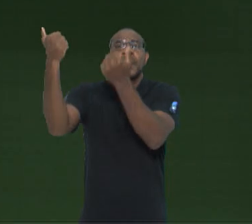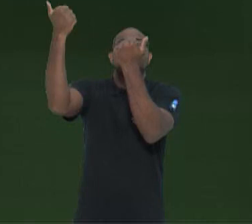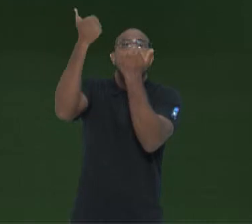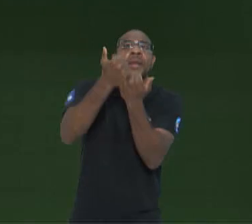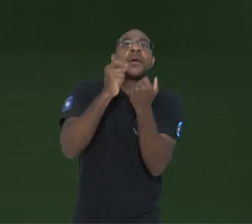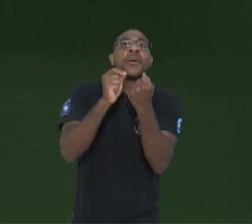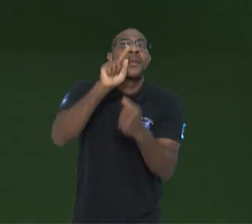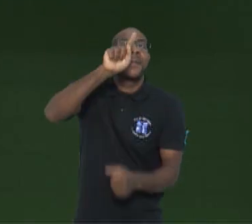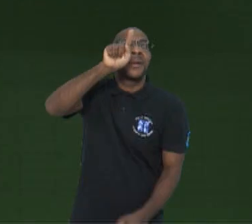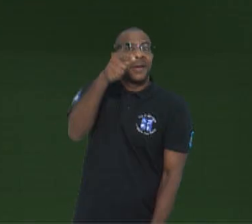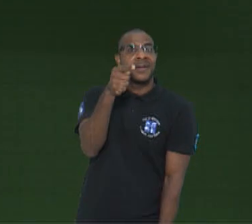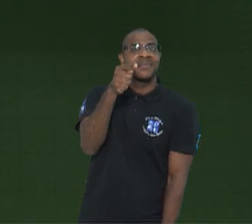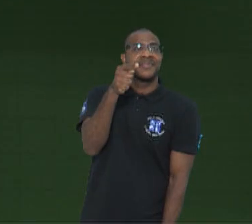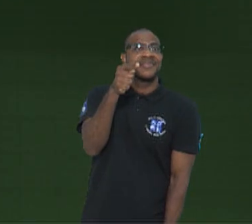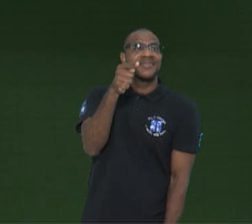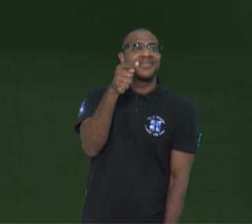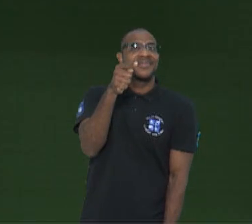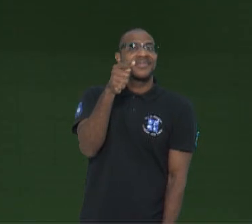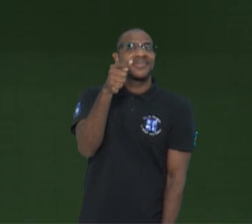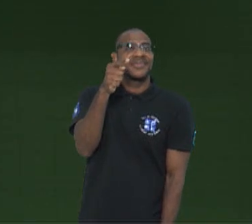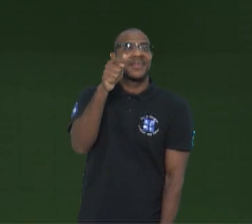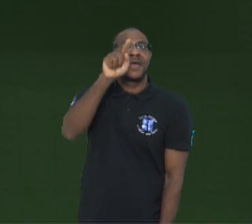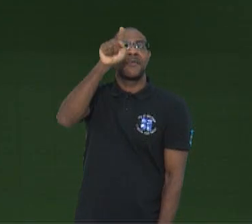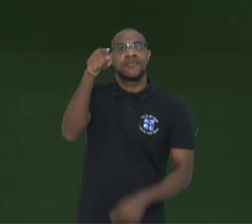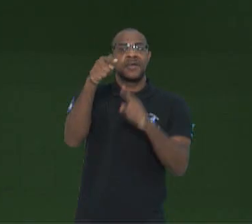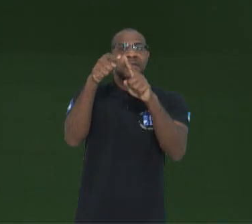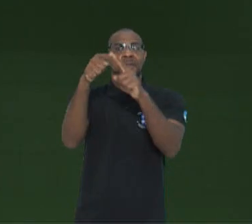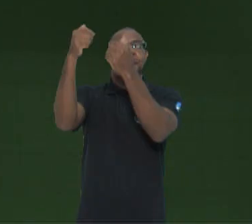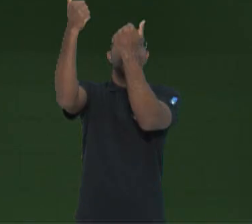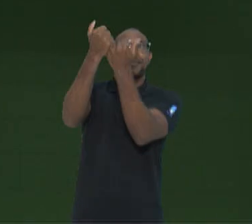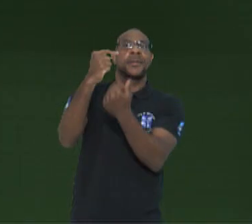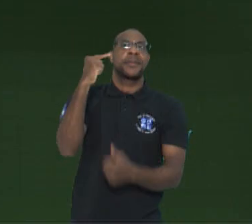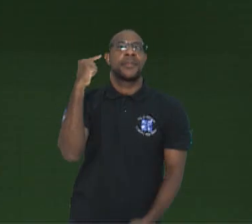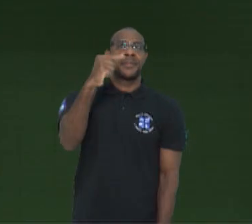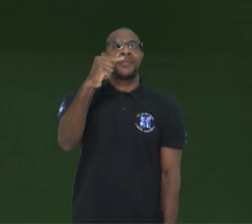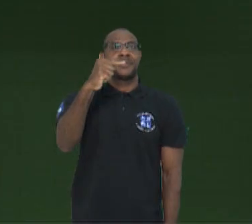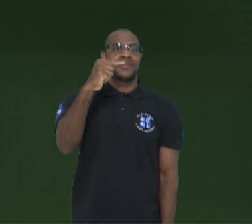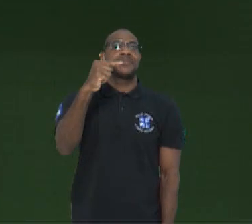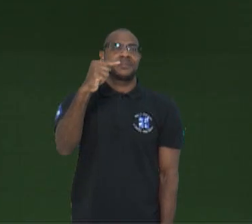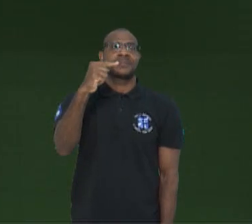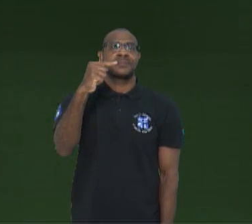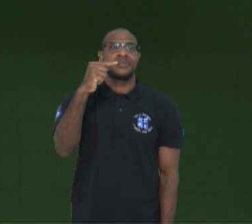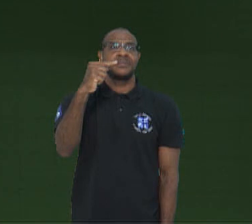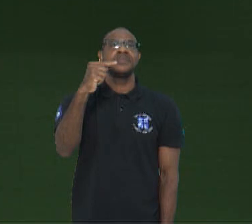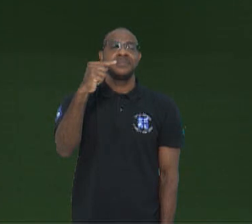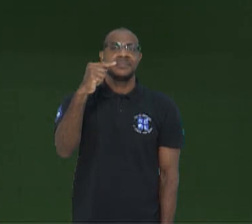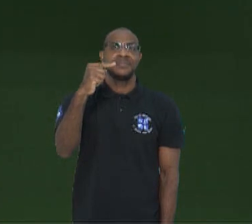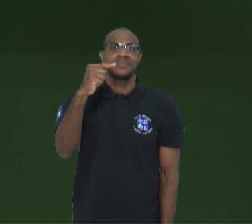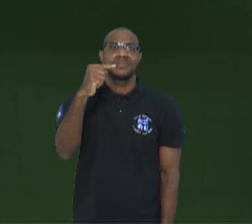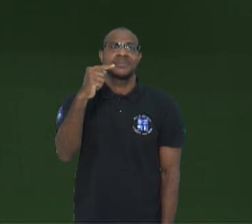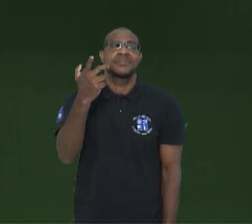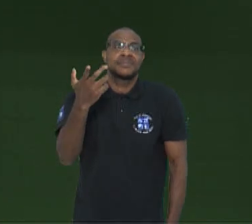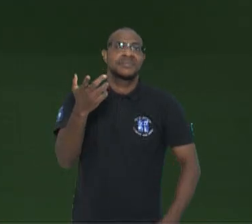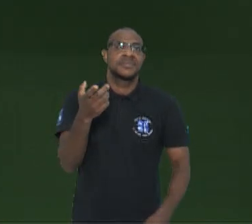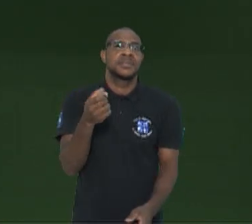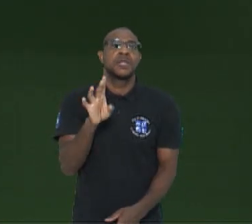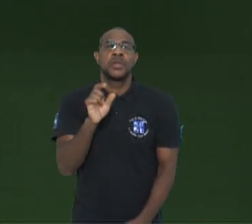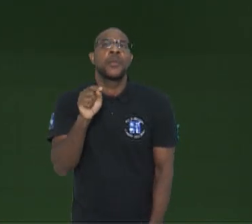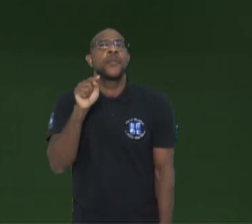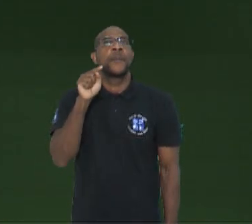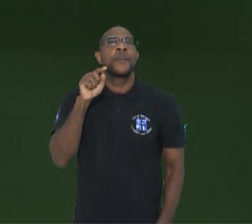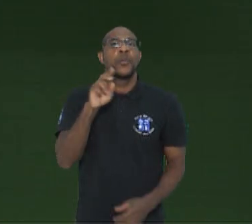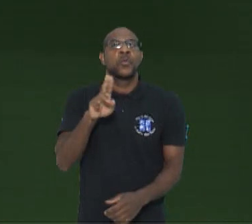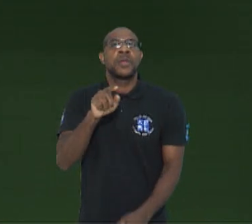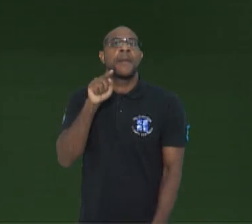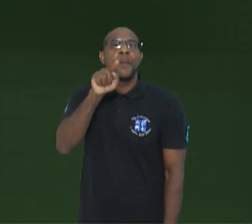vírgula. E é um recurso expressivo a gente mudar um pouco essa pontuação, né? Para não usar somente ponto